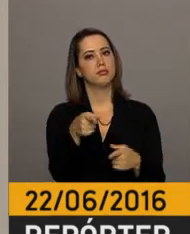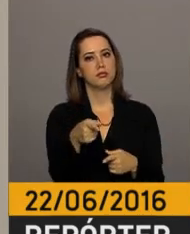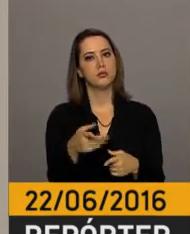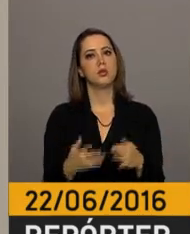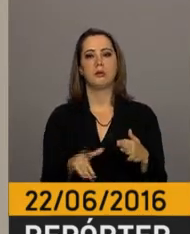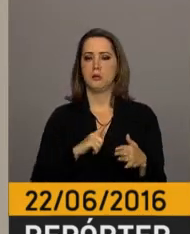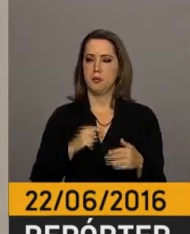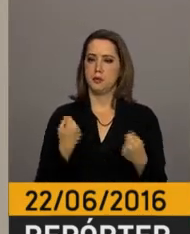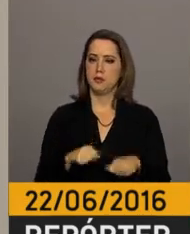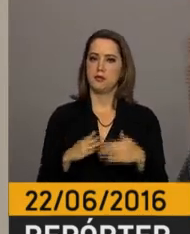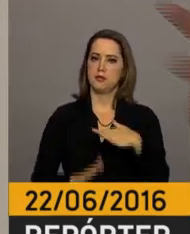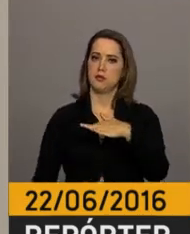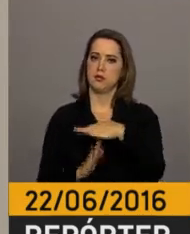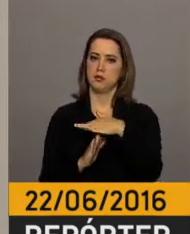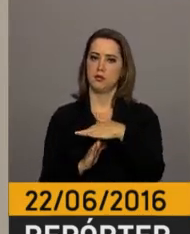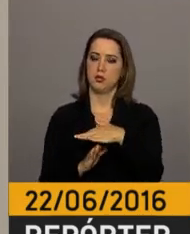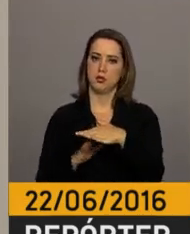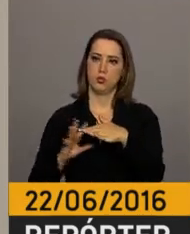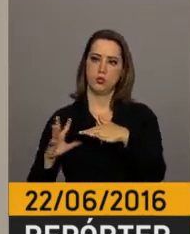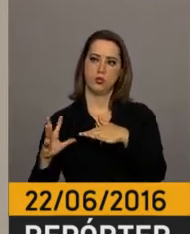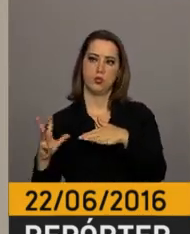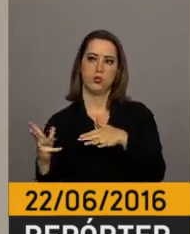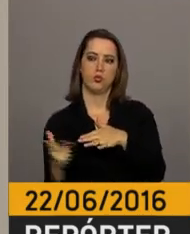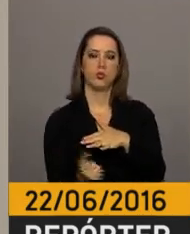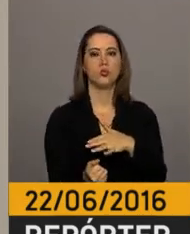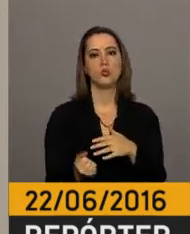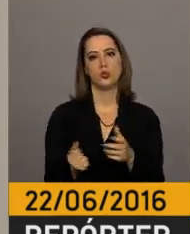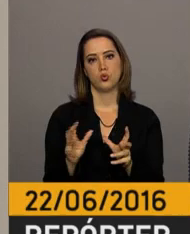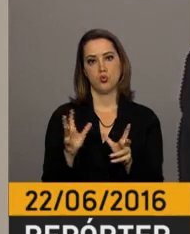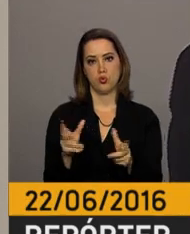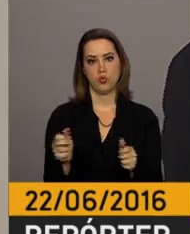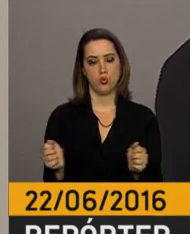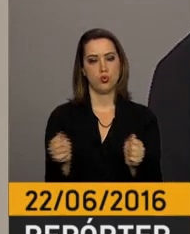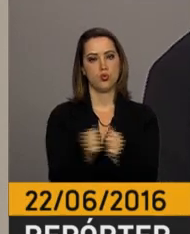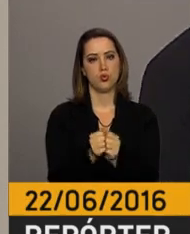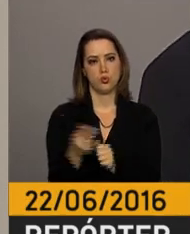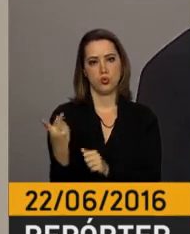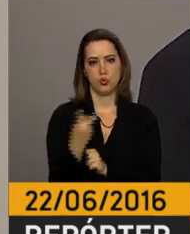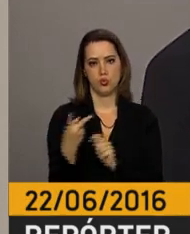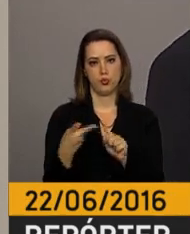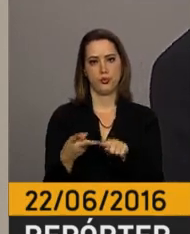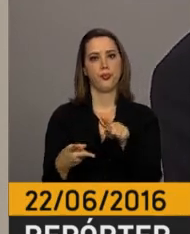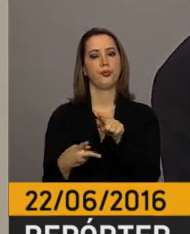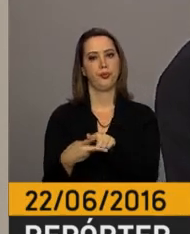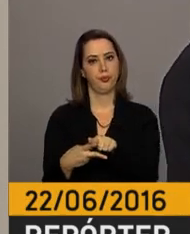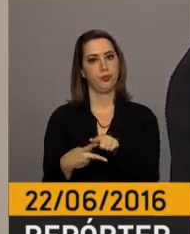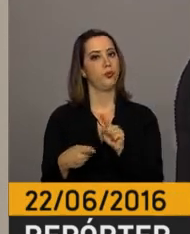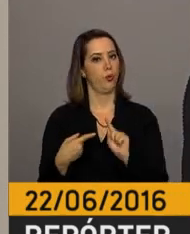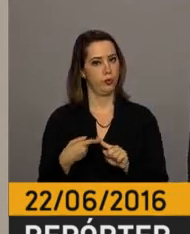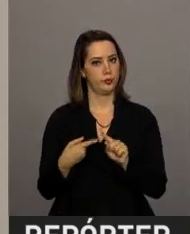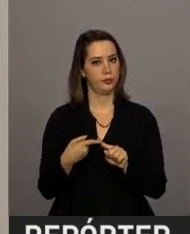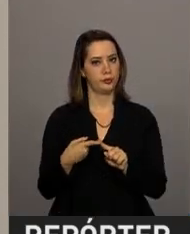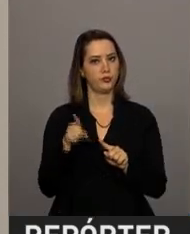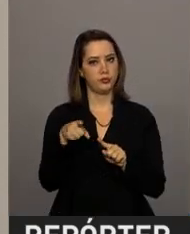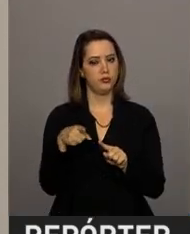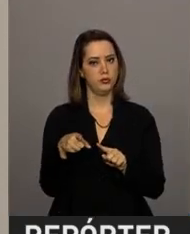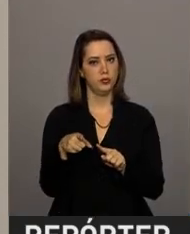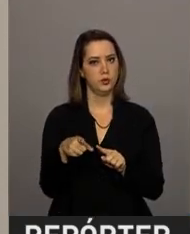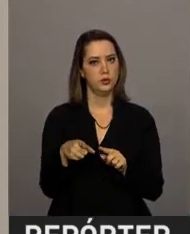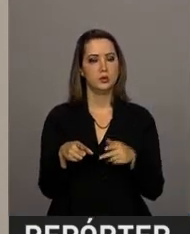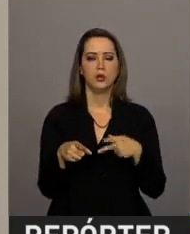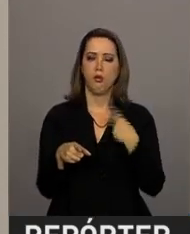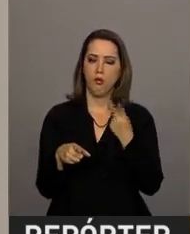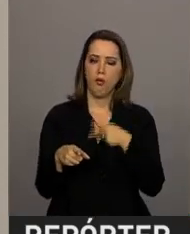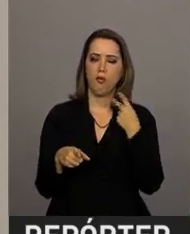muito recentemente juntando duas duas concepções dois fatores um deles ressalto com